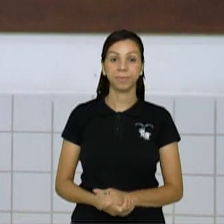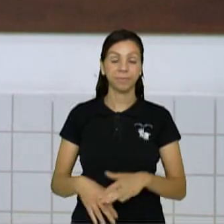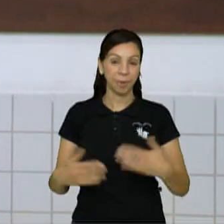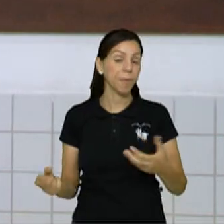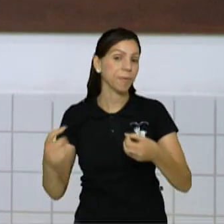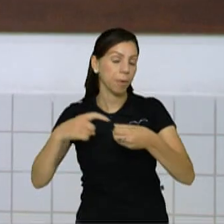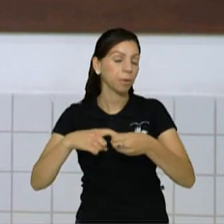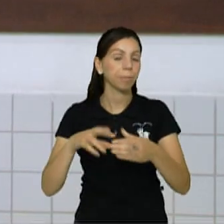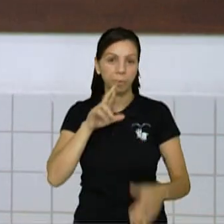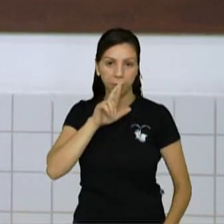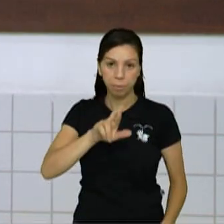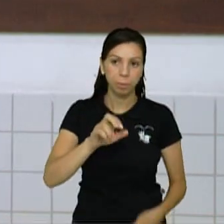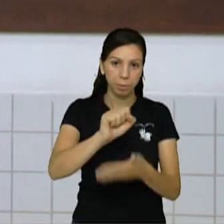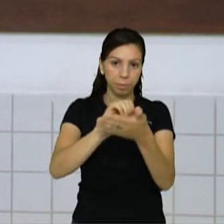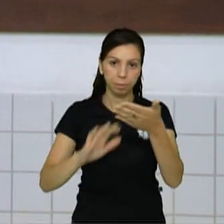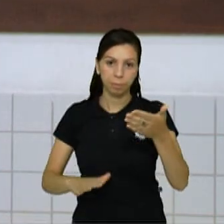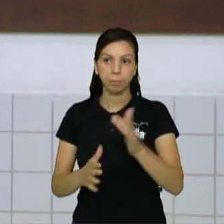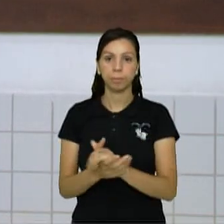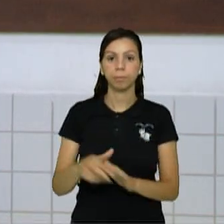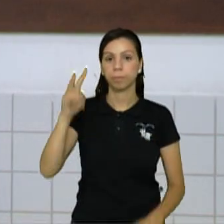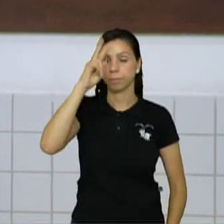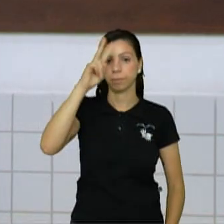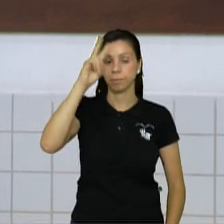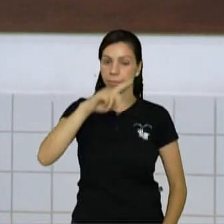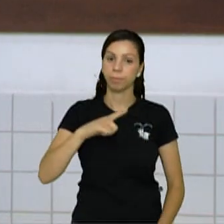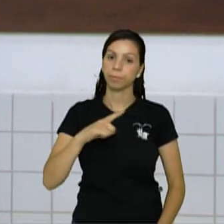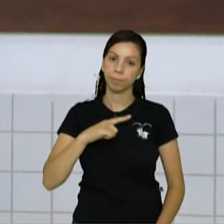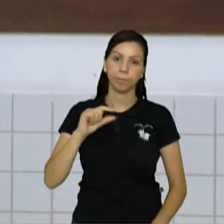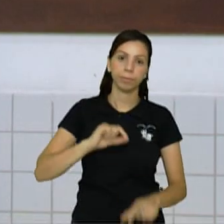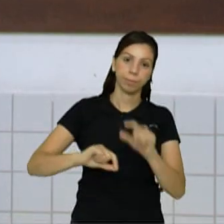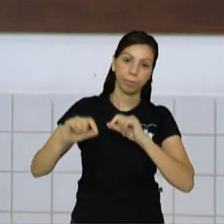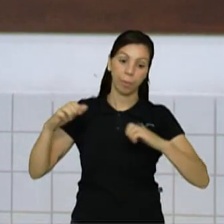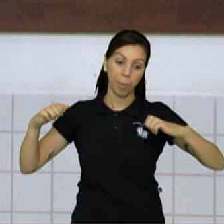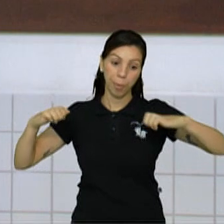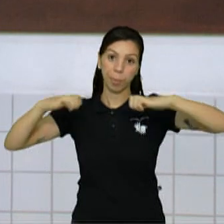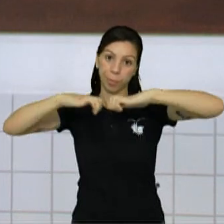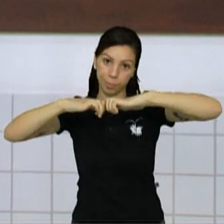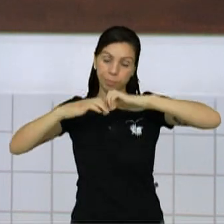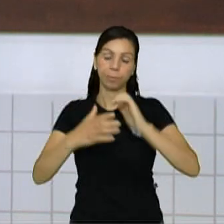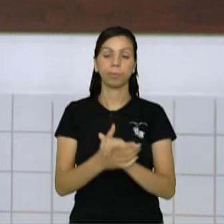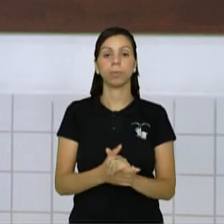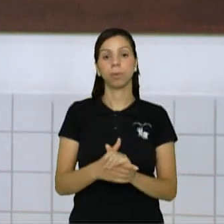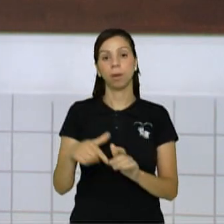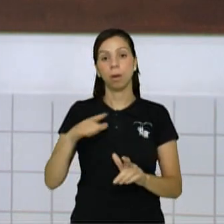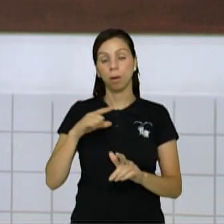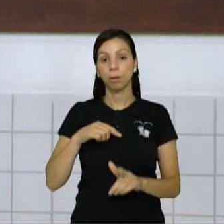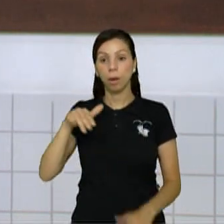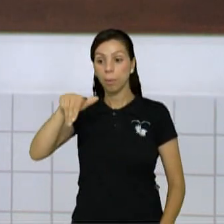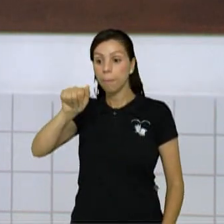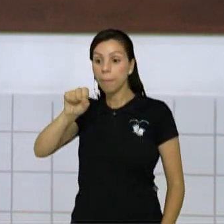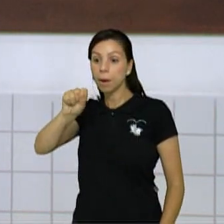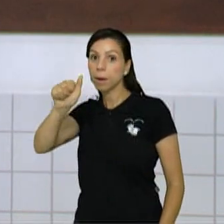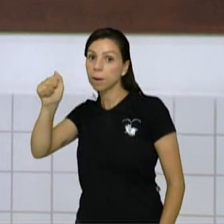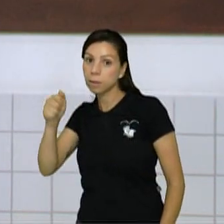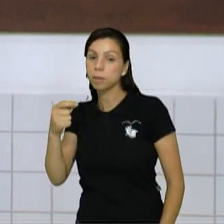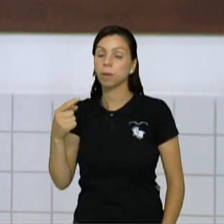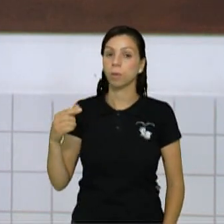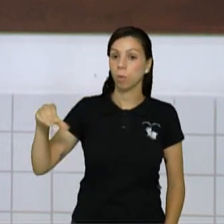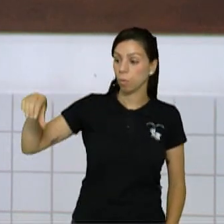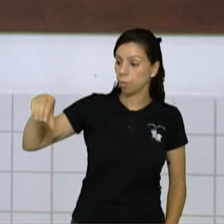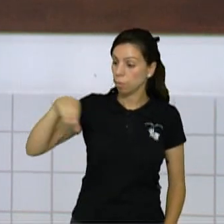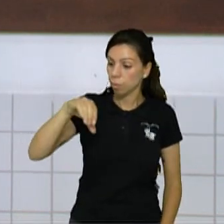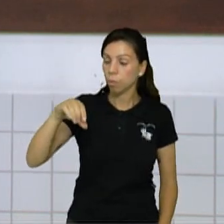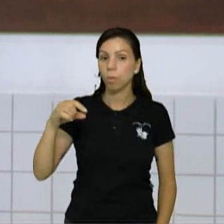Pessoal, então resolvendo esse exercício, lembre-se, é um exercício de colisão. Eu tenho uma massa, um carrinho de massa M1, que vale 2